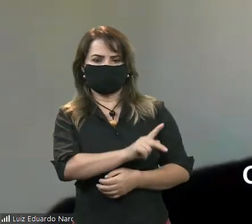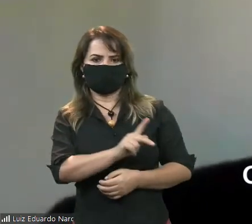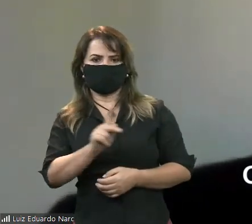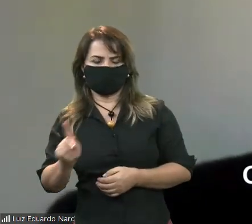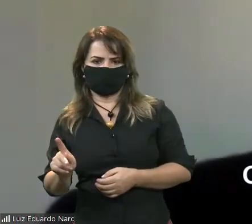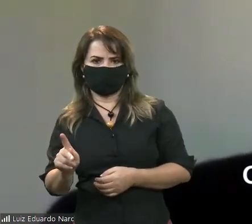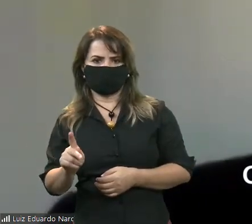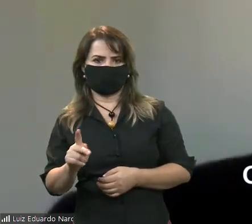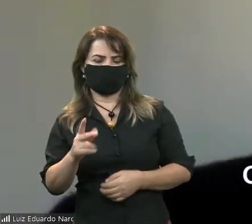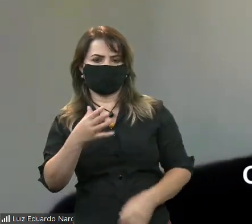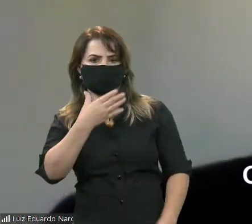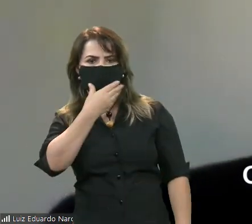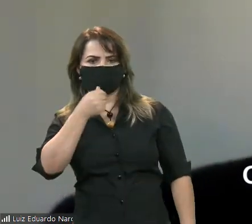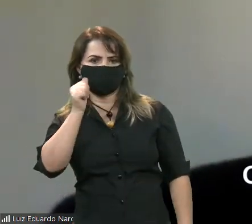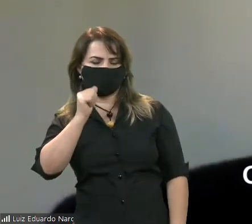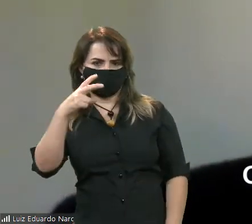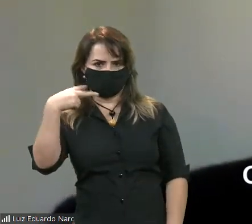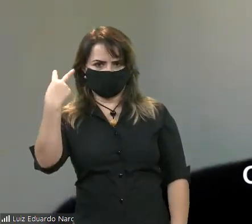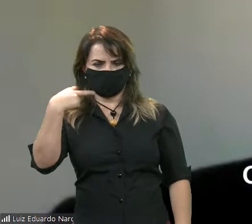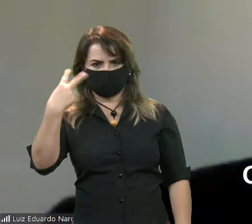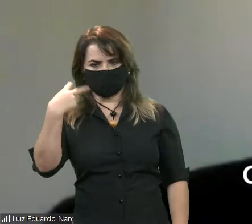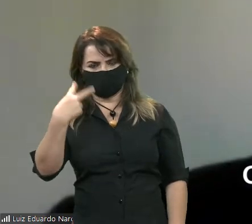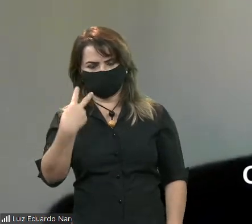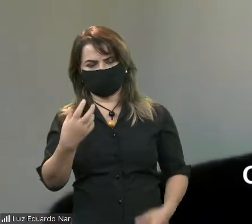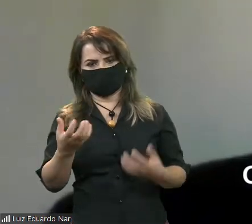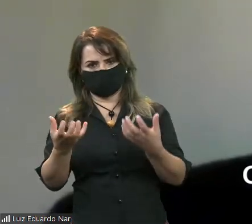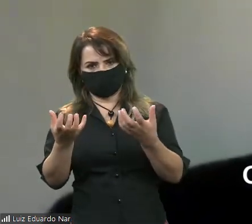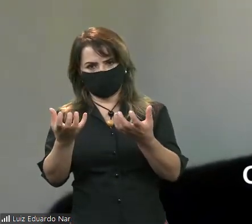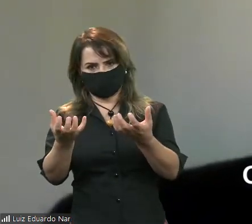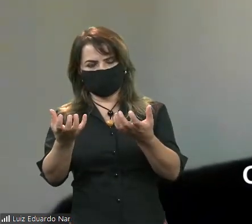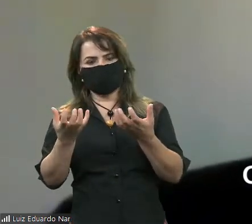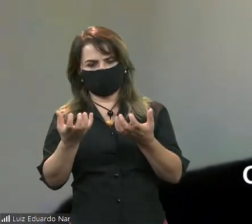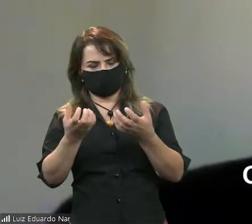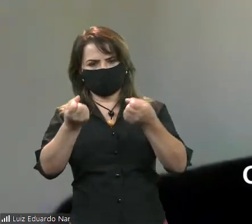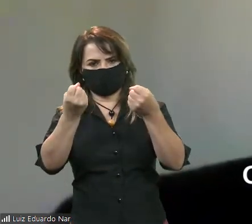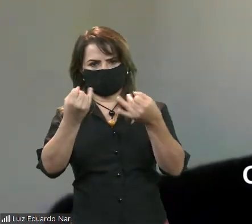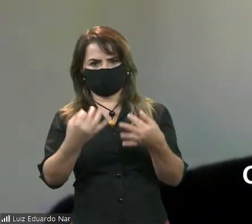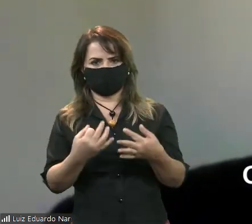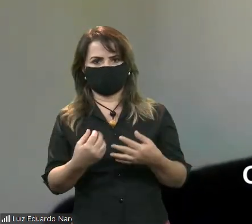vereadora. Eu gostaria de fazer uma colocação, eu não sou advogado,